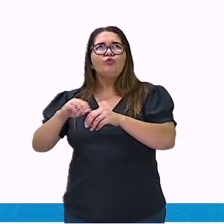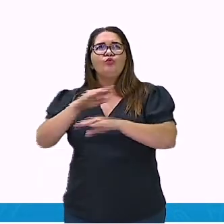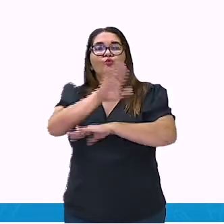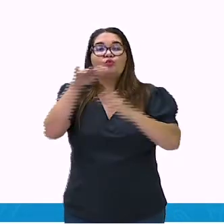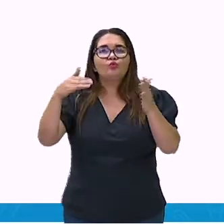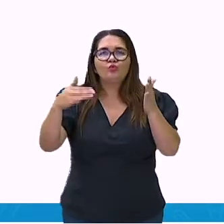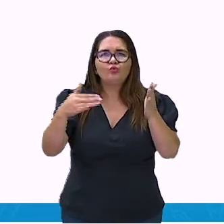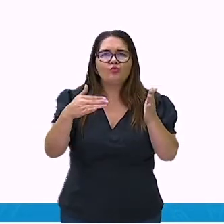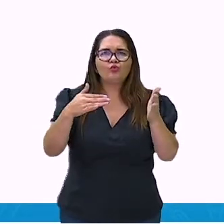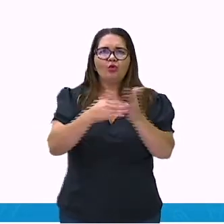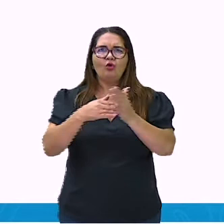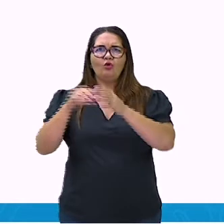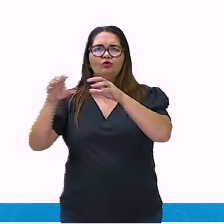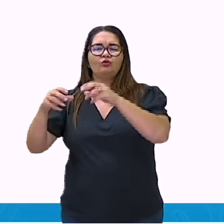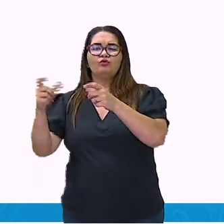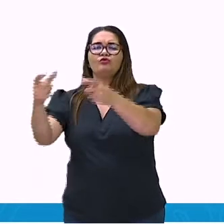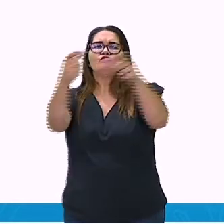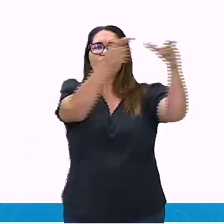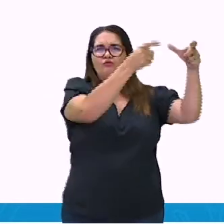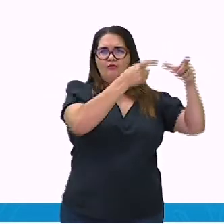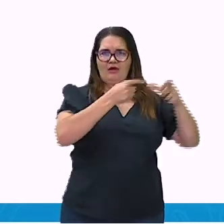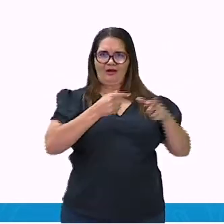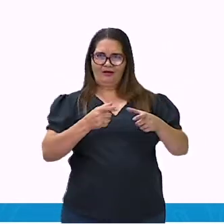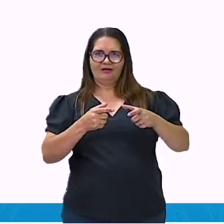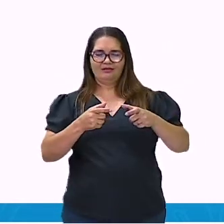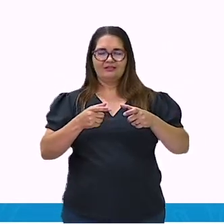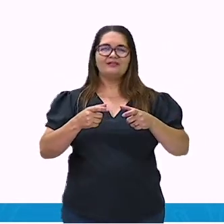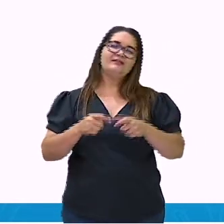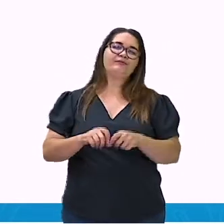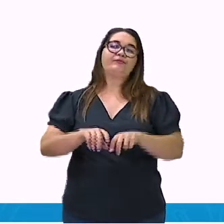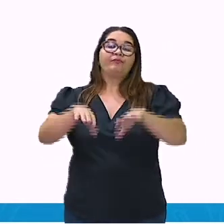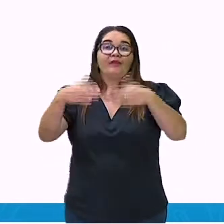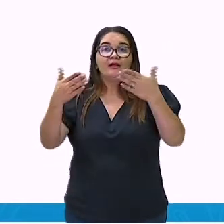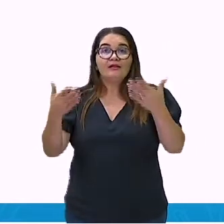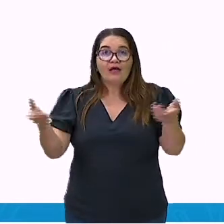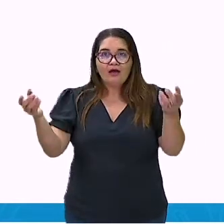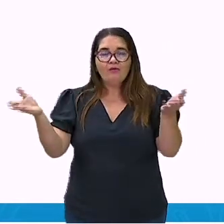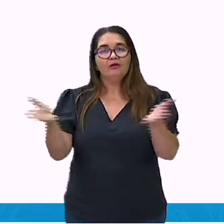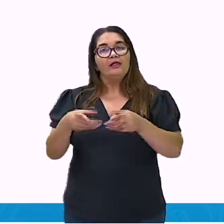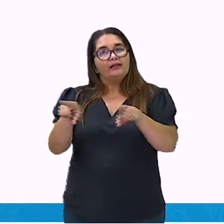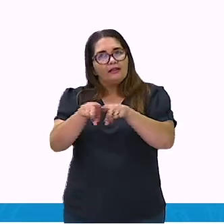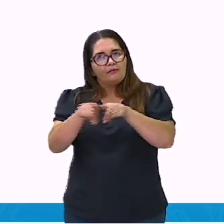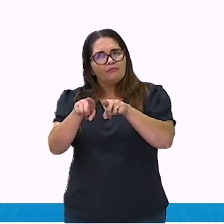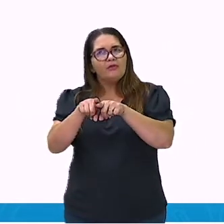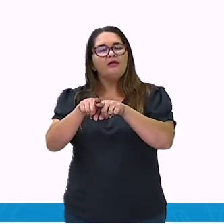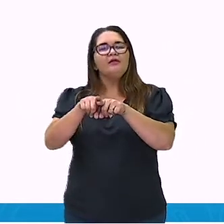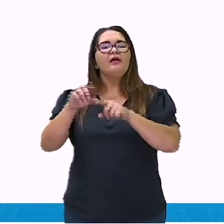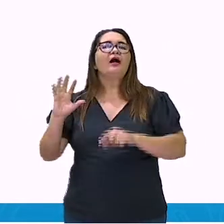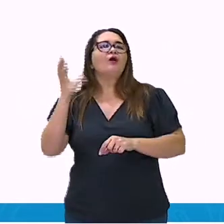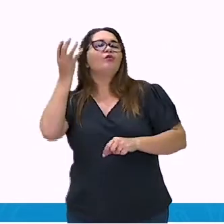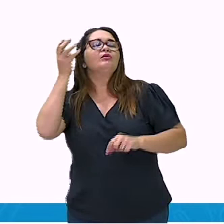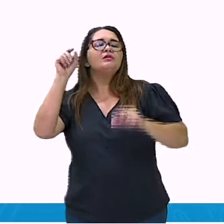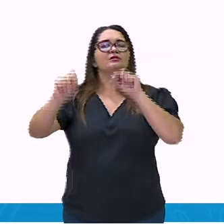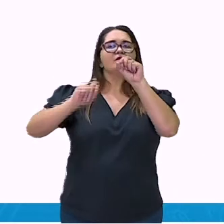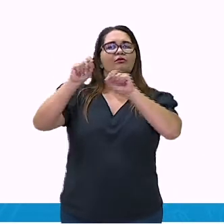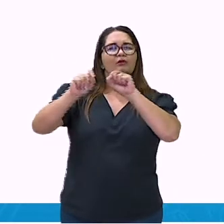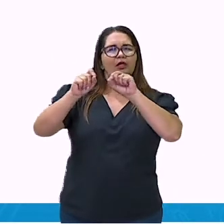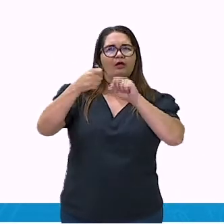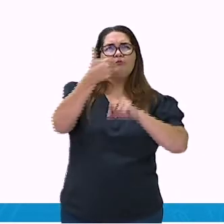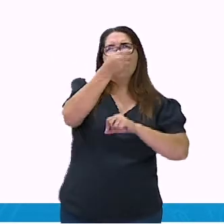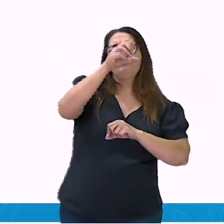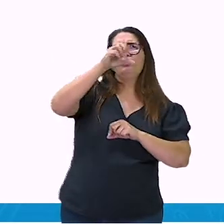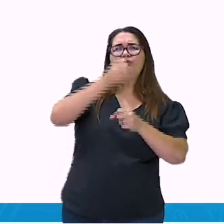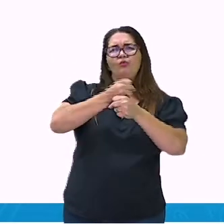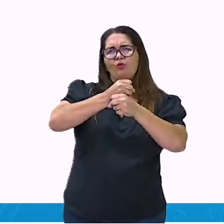sofreu várias transformações de repartição de estados. A última foi em